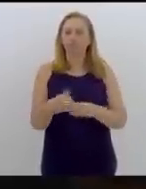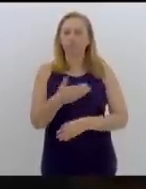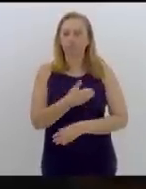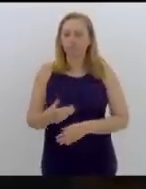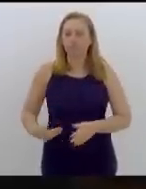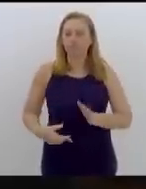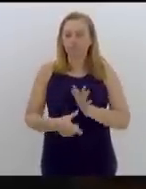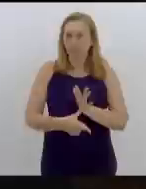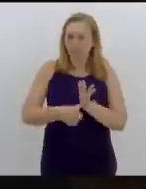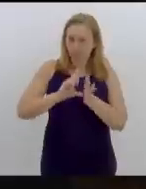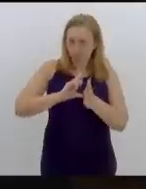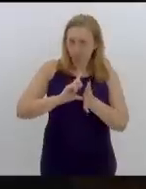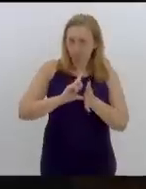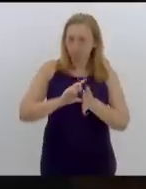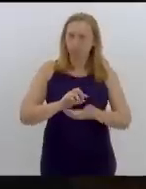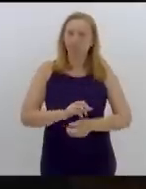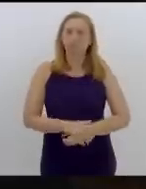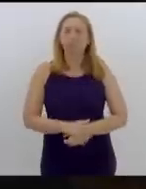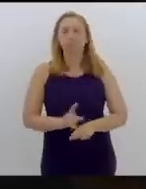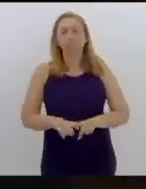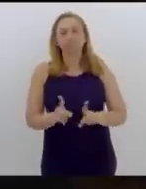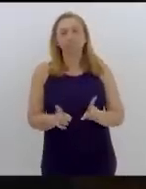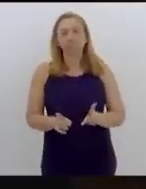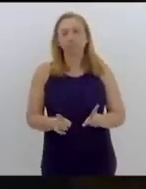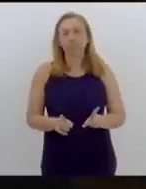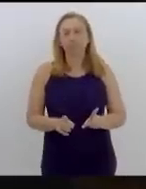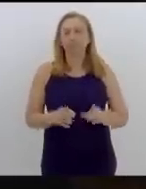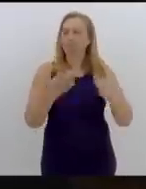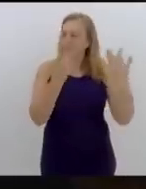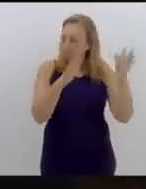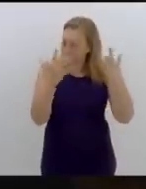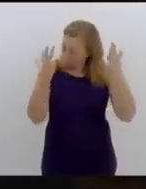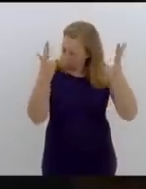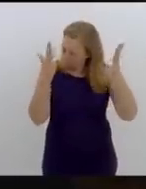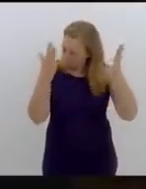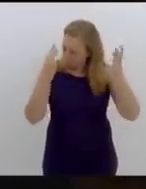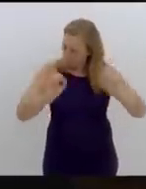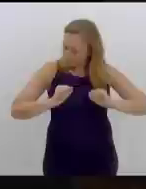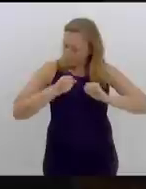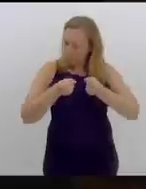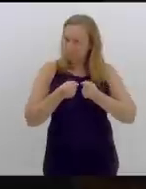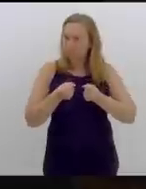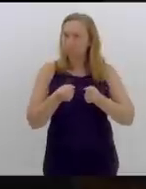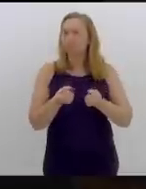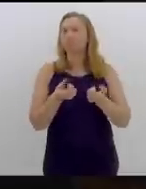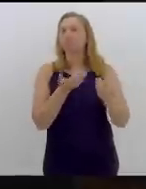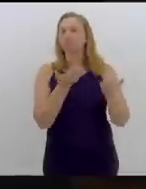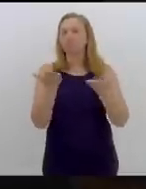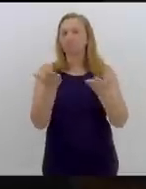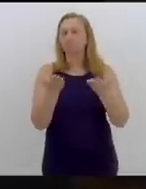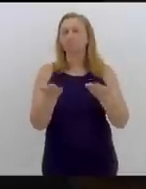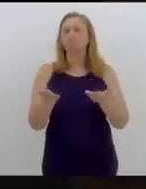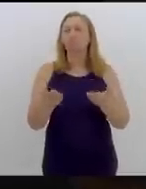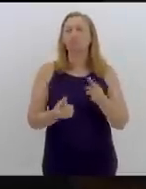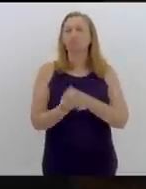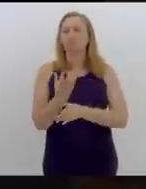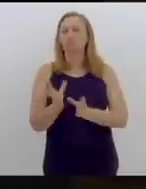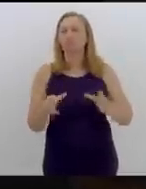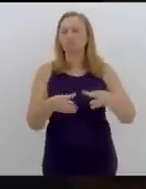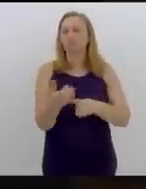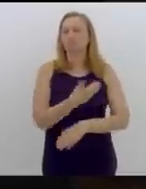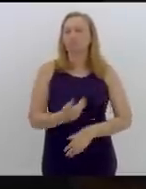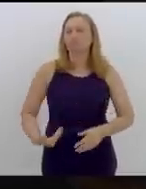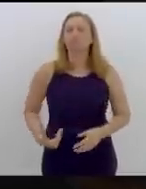anterior em data anterior mas aqui enaltecer e parabenizar o esforço de ambos na realização dessa audiência